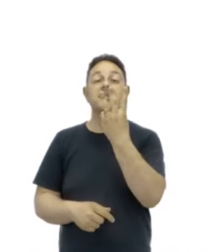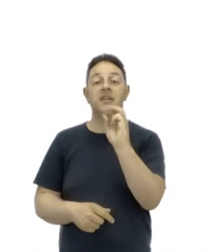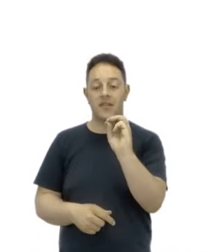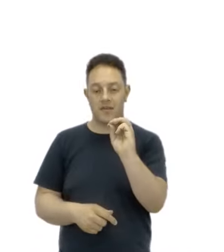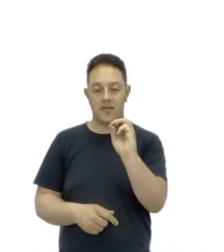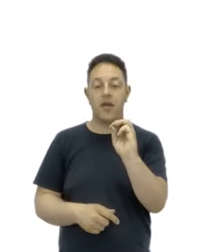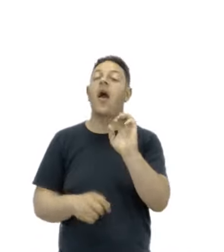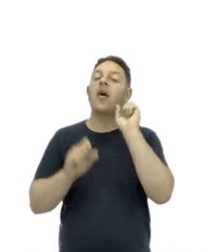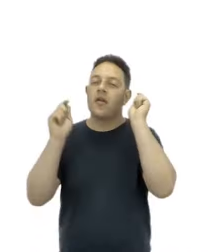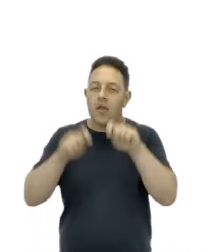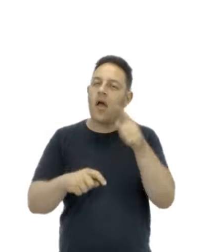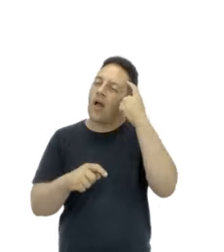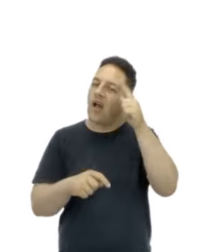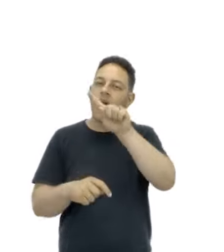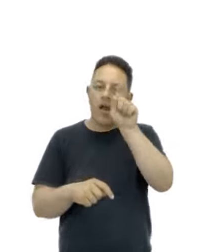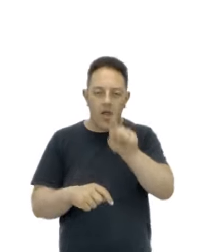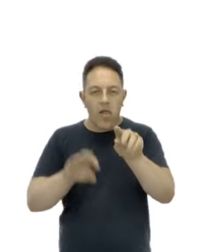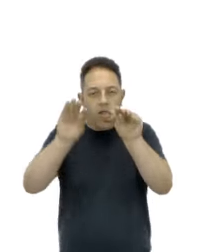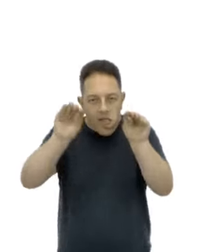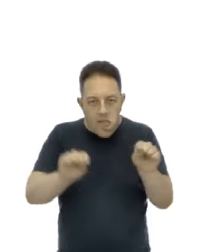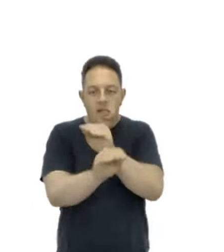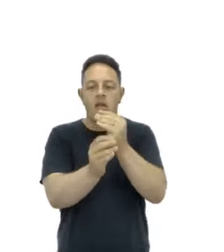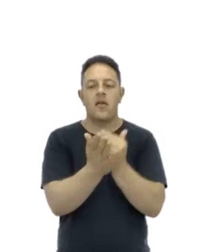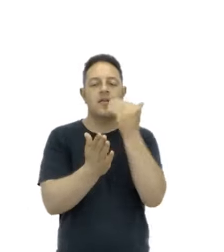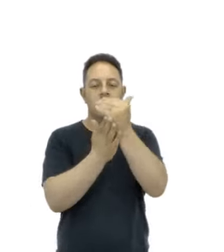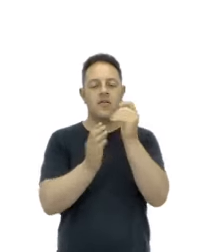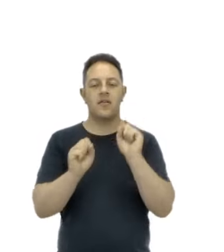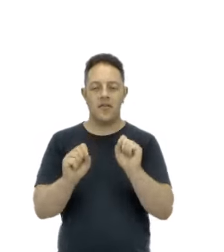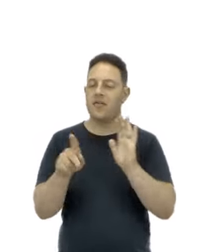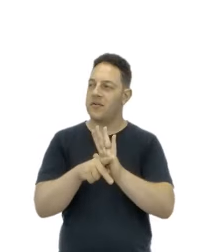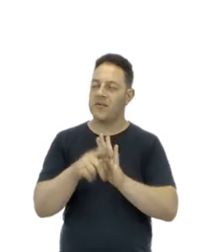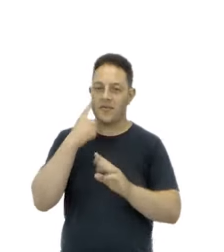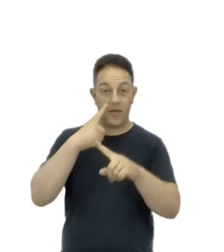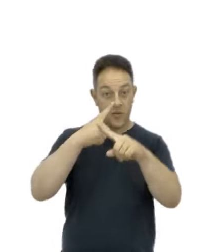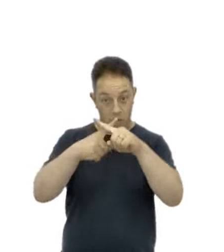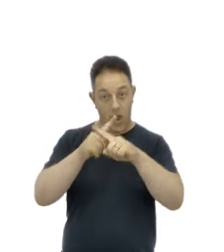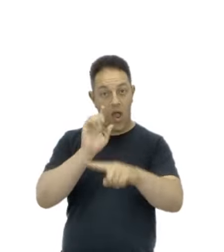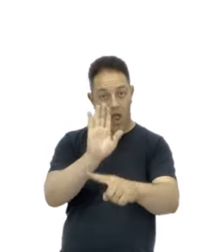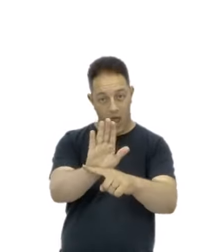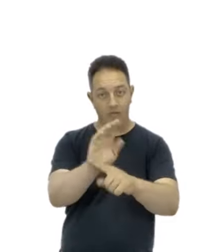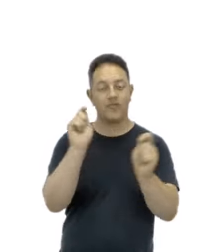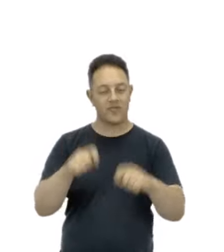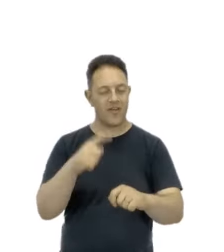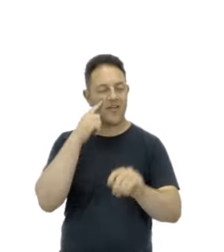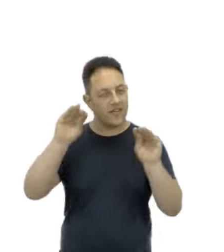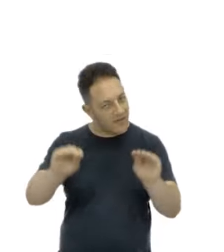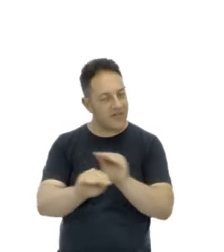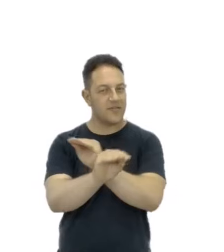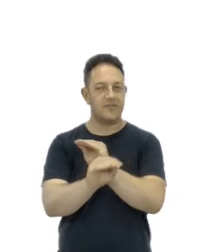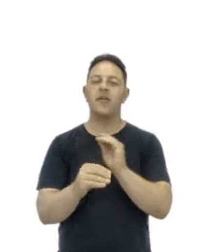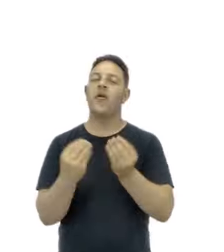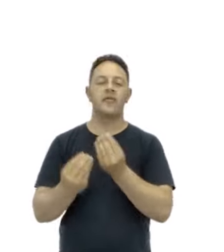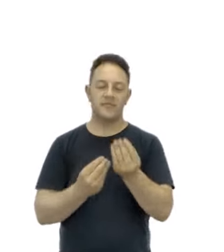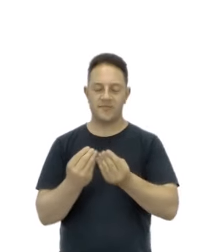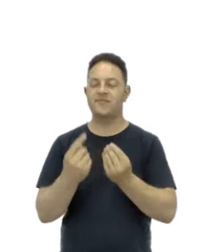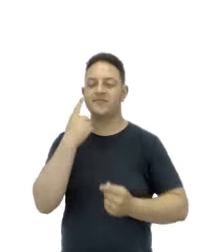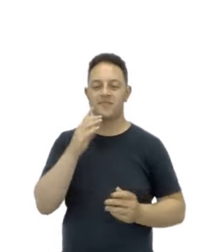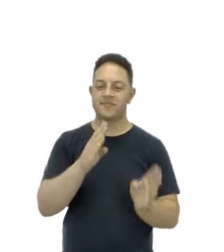novas situações de aprendizagens dentro do campo multiplicativo, né? A gente fazendo essa mudança do lugar da incógnita,